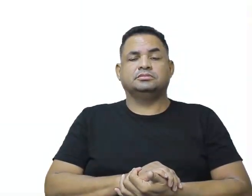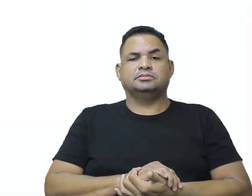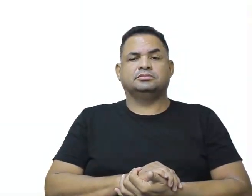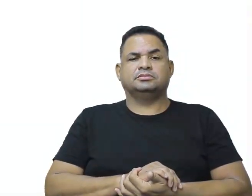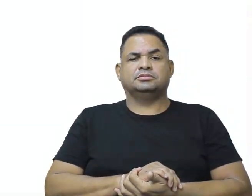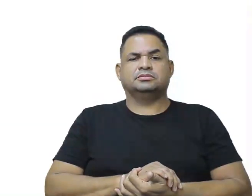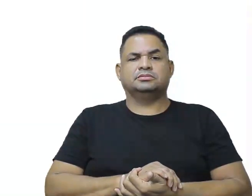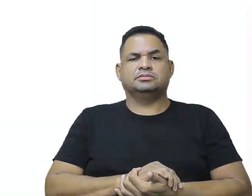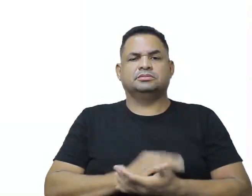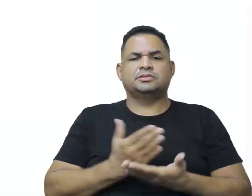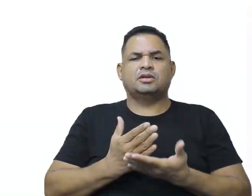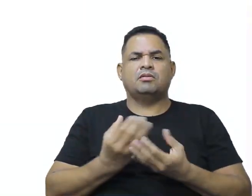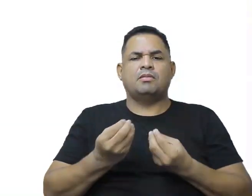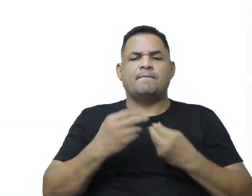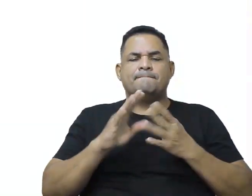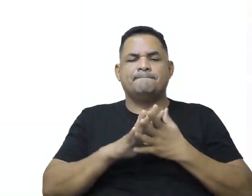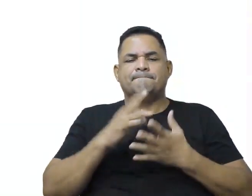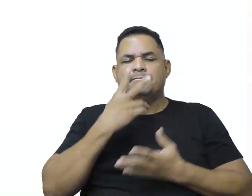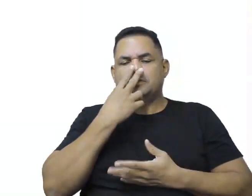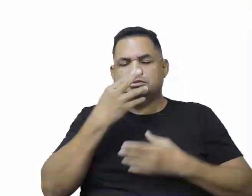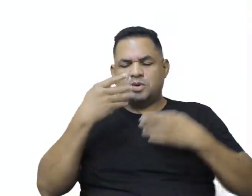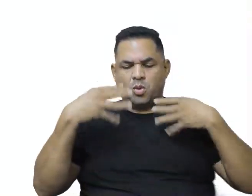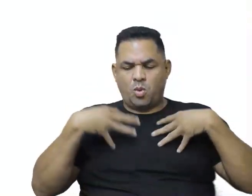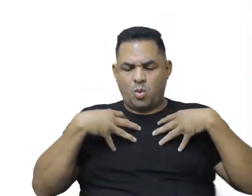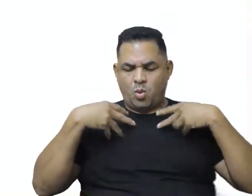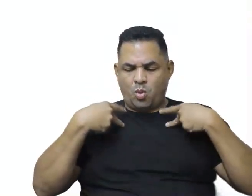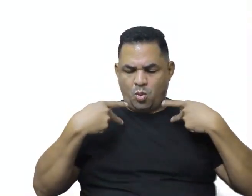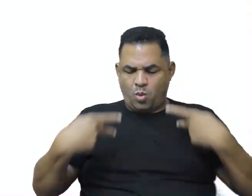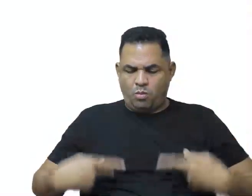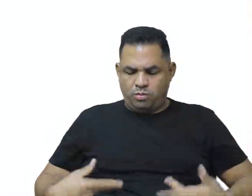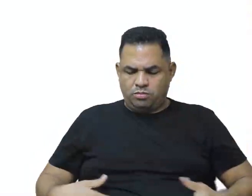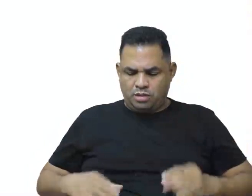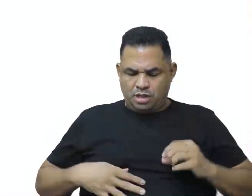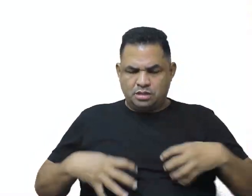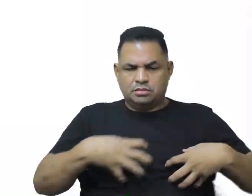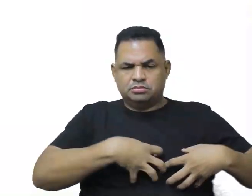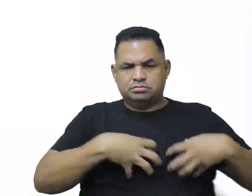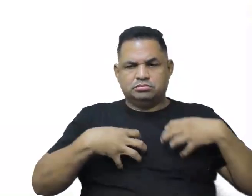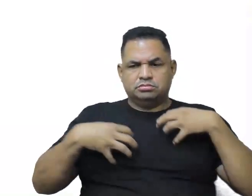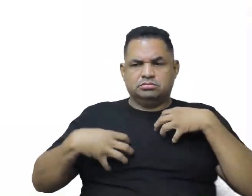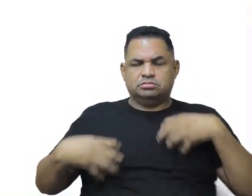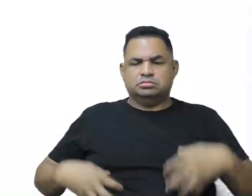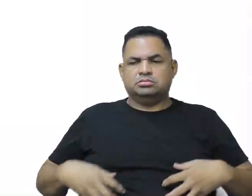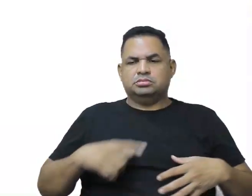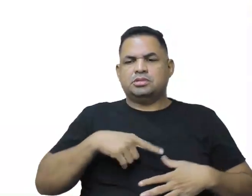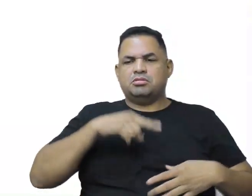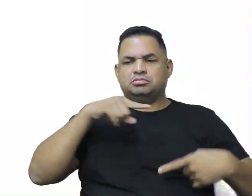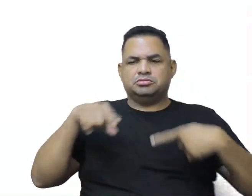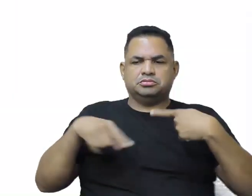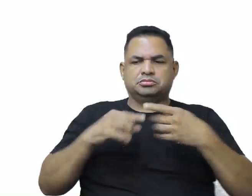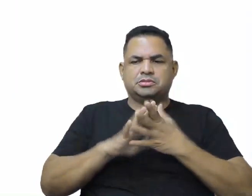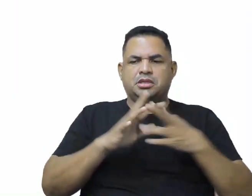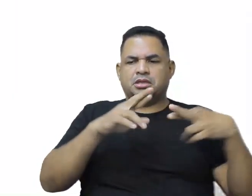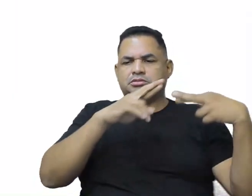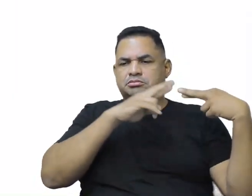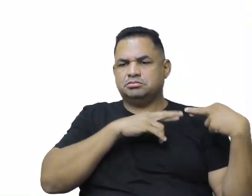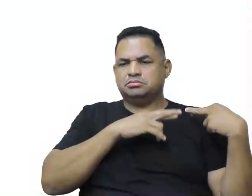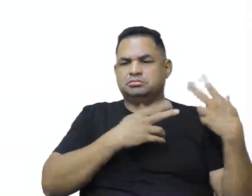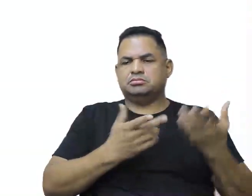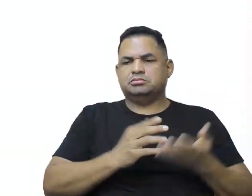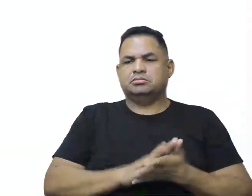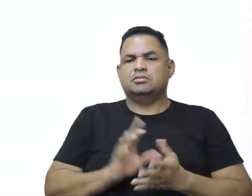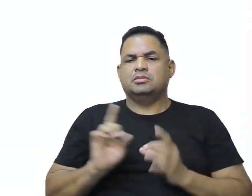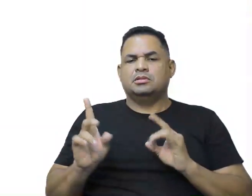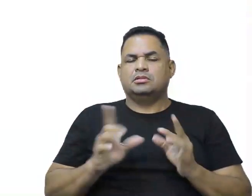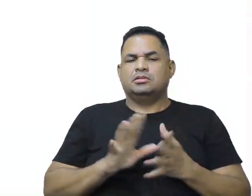que é como se fosse o corpo humano cada um tem a sua função cada uma responsável por algo e